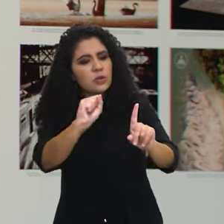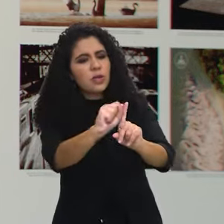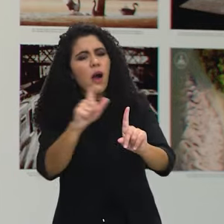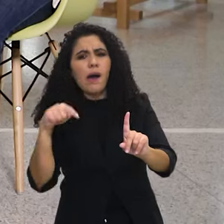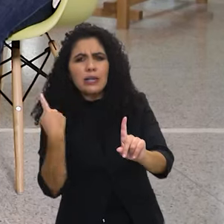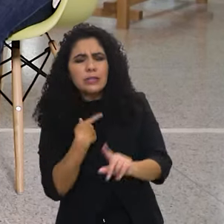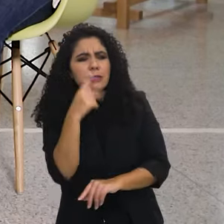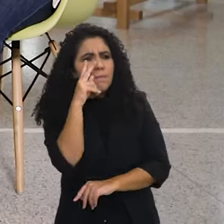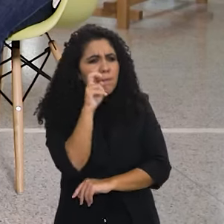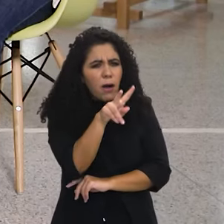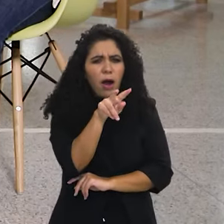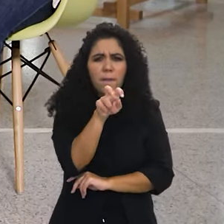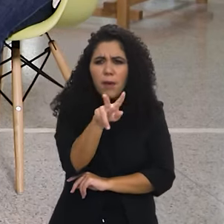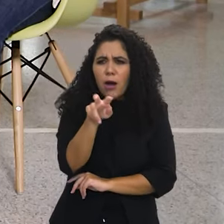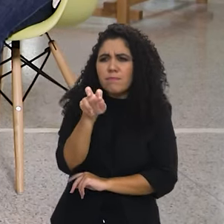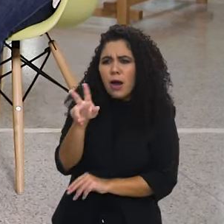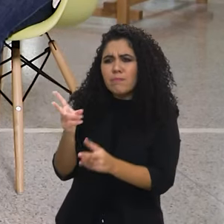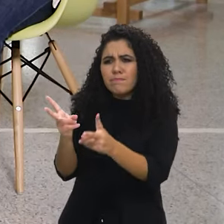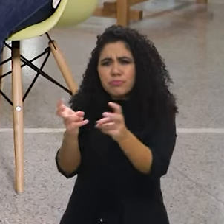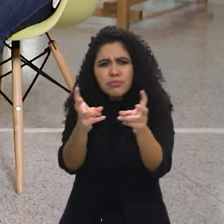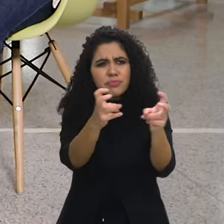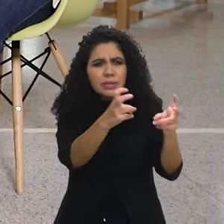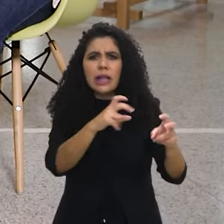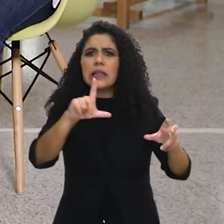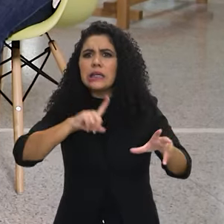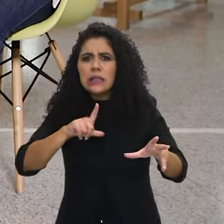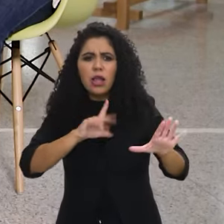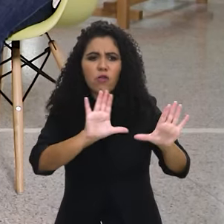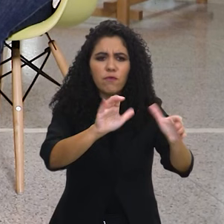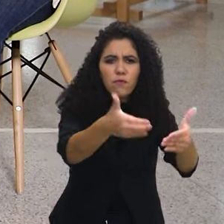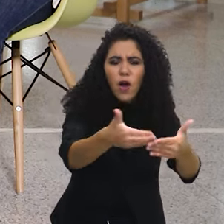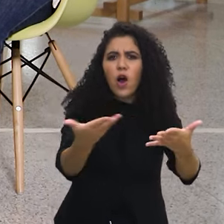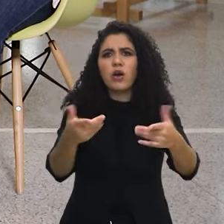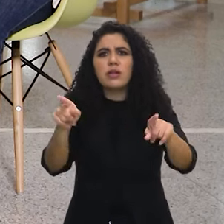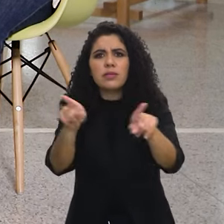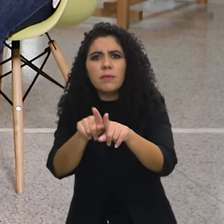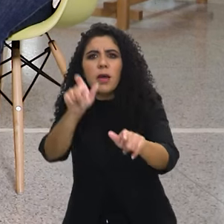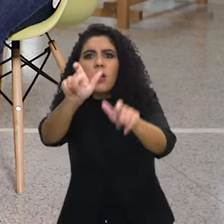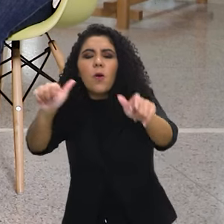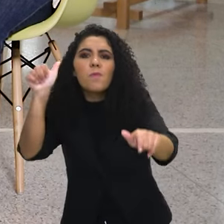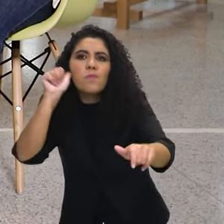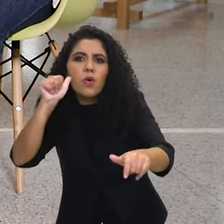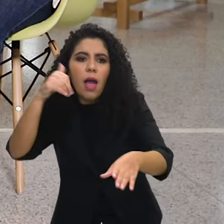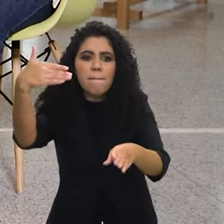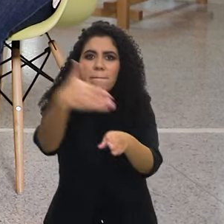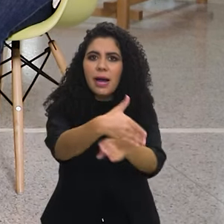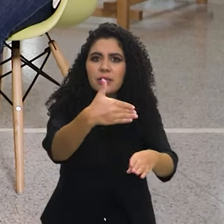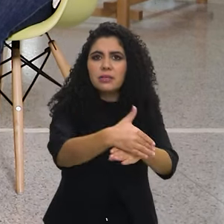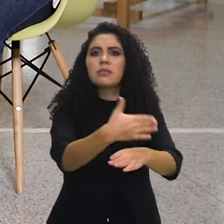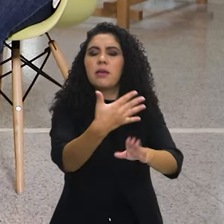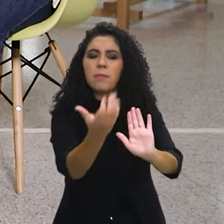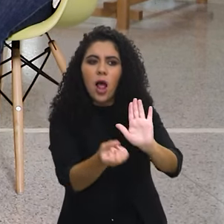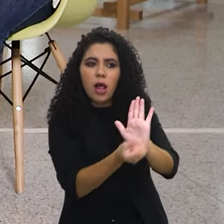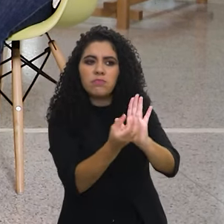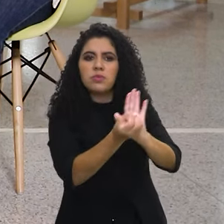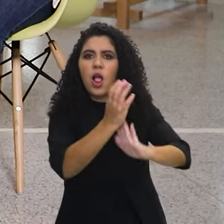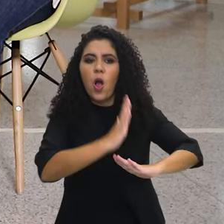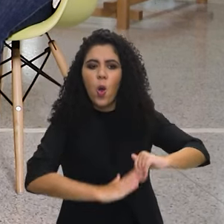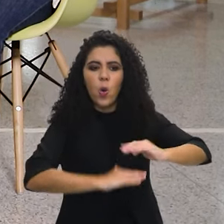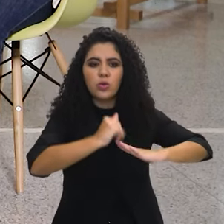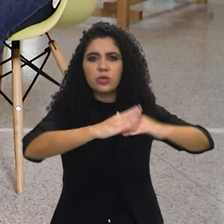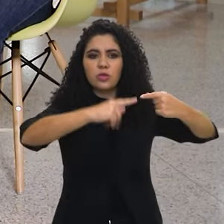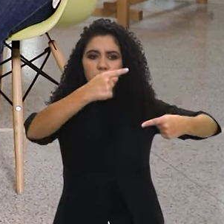a gente tá sendo ouvido né e assim acontece nesses fóruns as mulheres as pessoas interessadas participam na construção das políticas